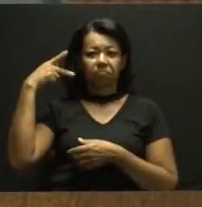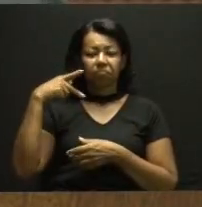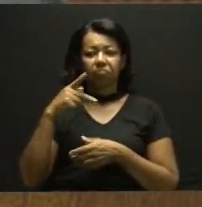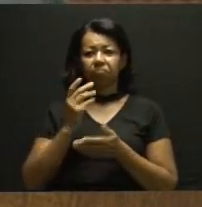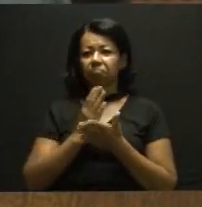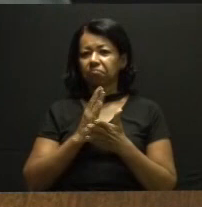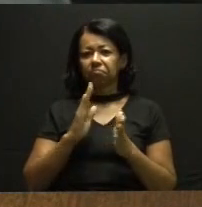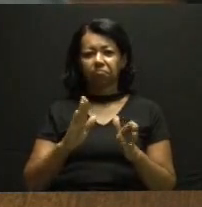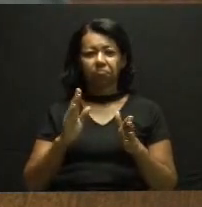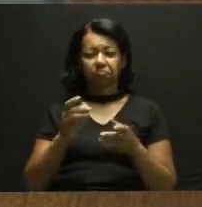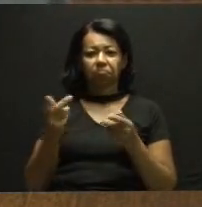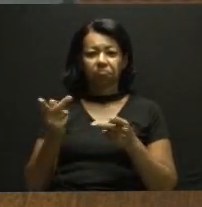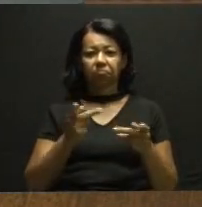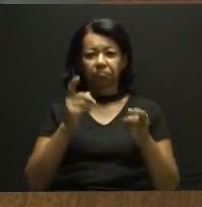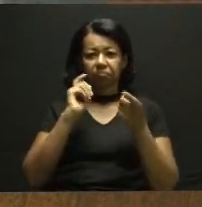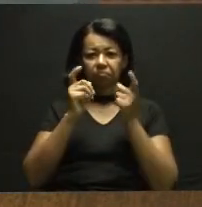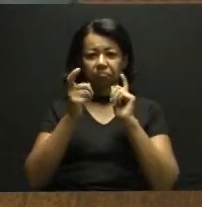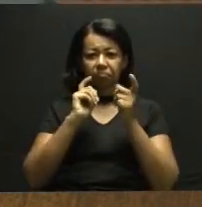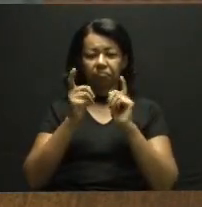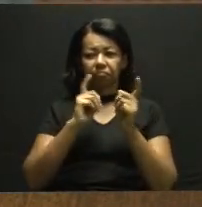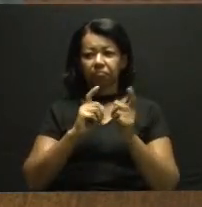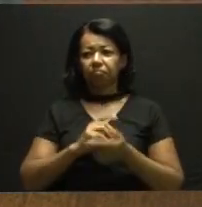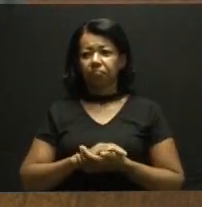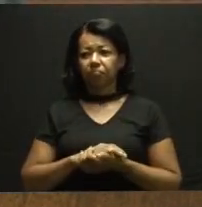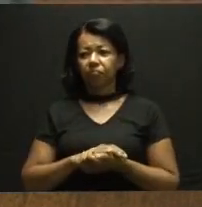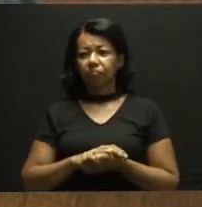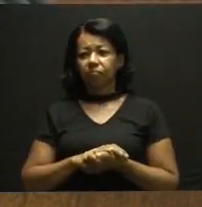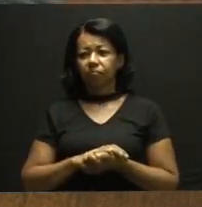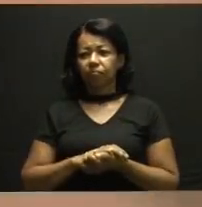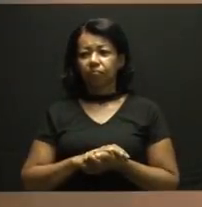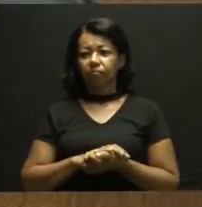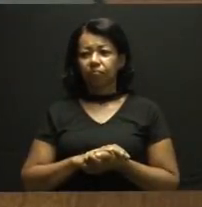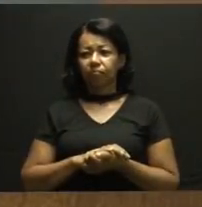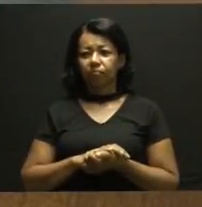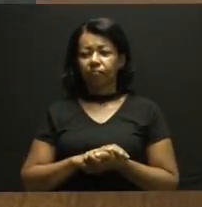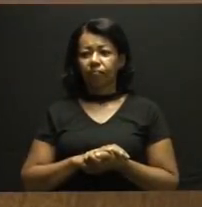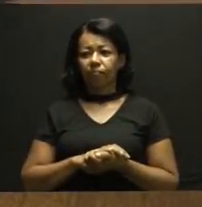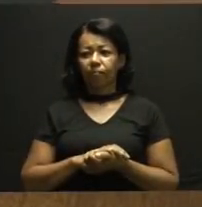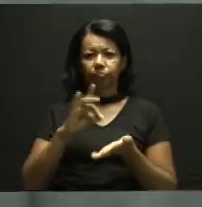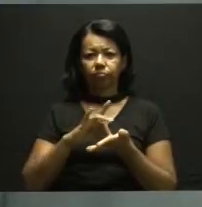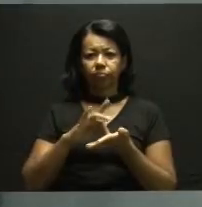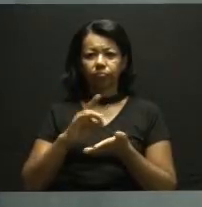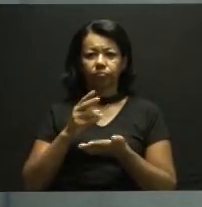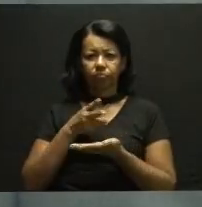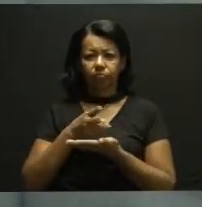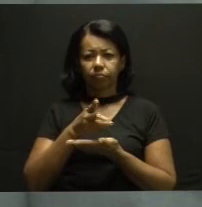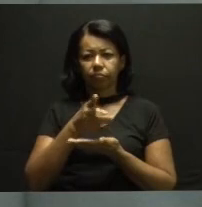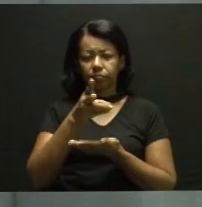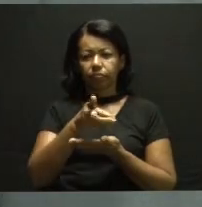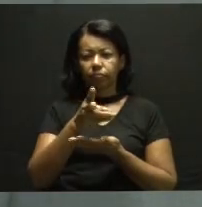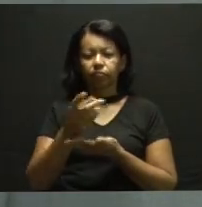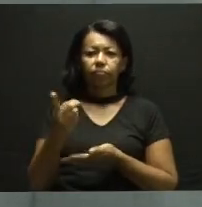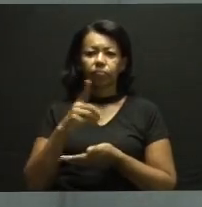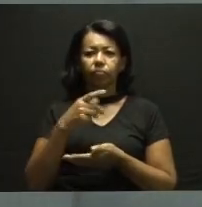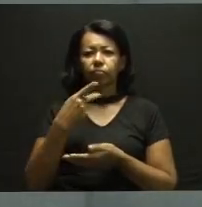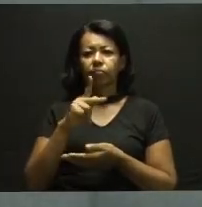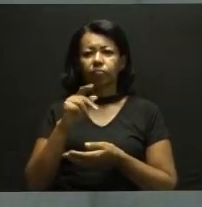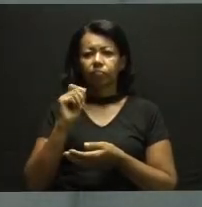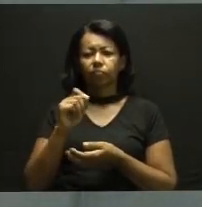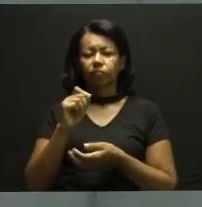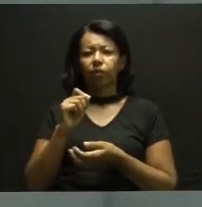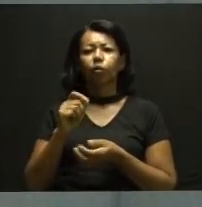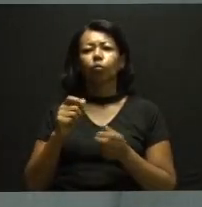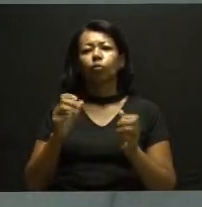da obstrução da sétima sessão ordinária é na verdade uma continuidade das ações por parte do